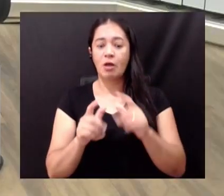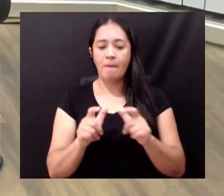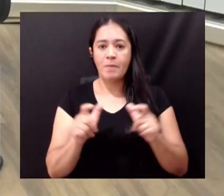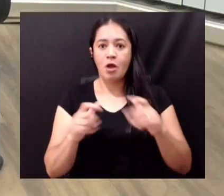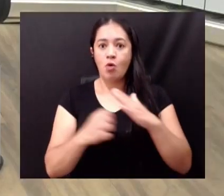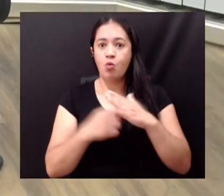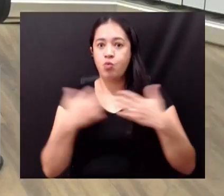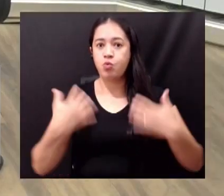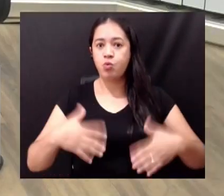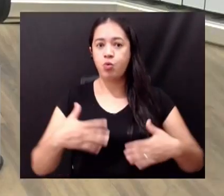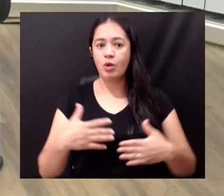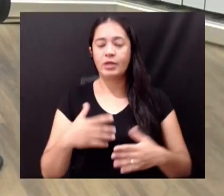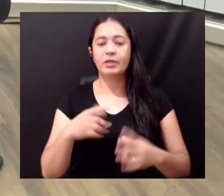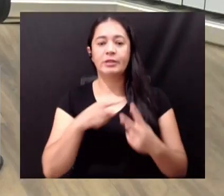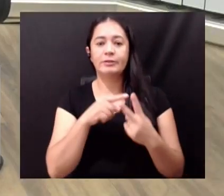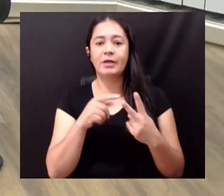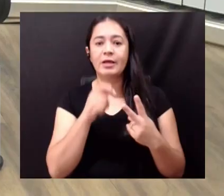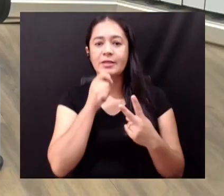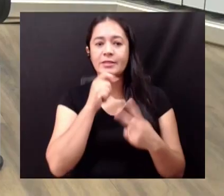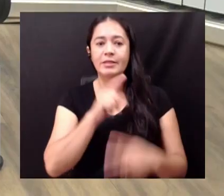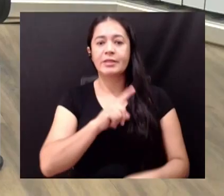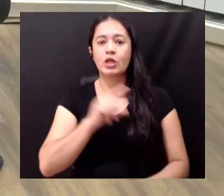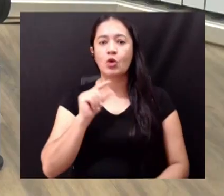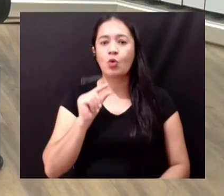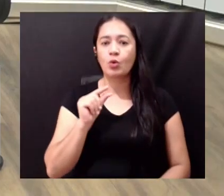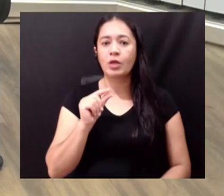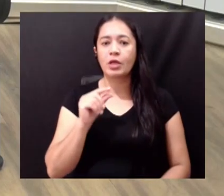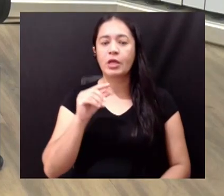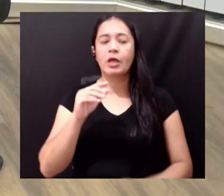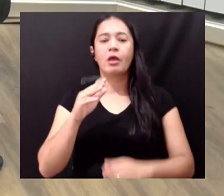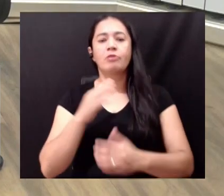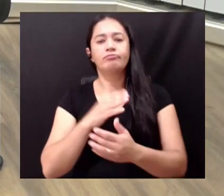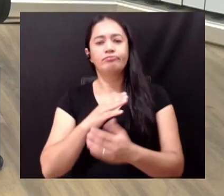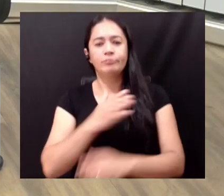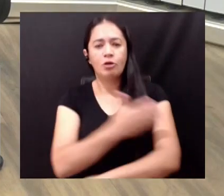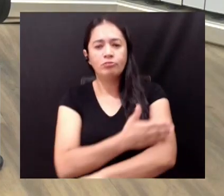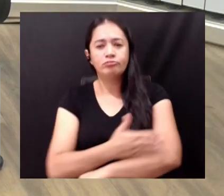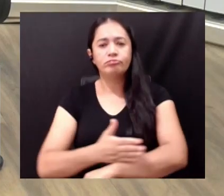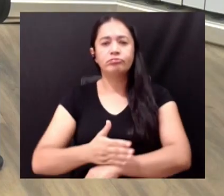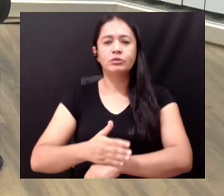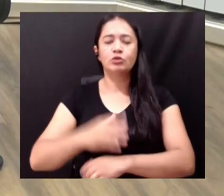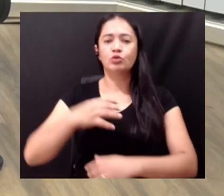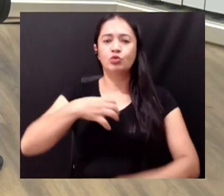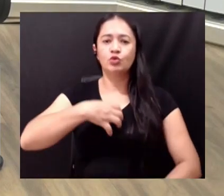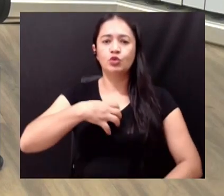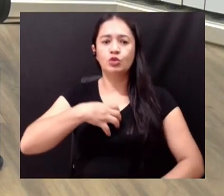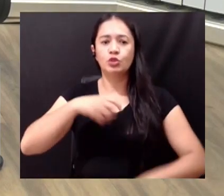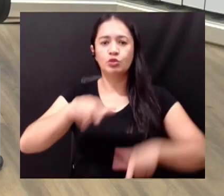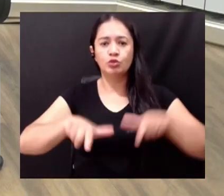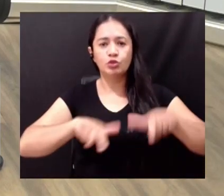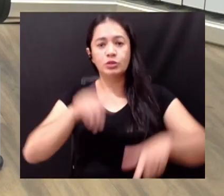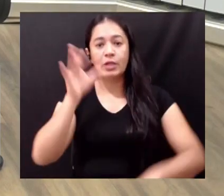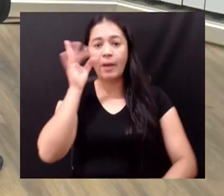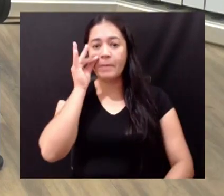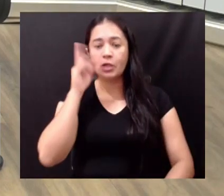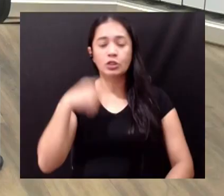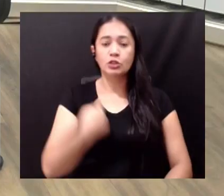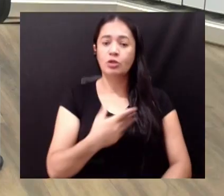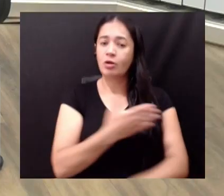elas ainda têm um pouco desse tradicionalismo, né? Dessa forma de trabalho que nós éramos acostumados